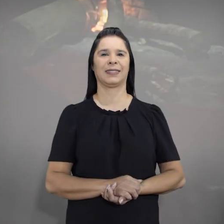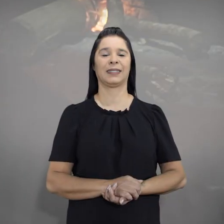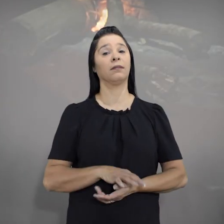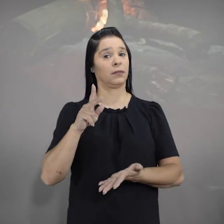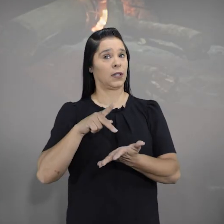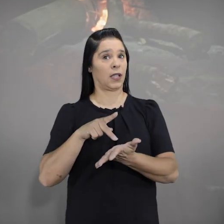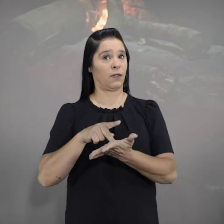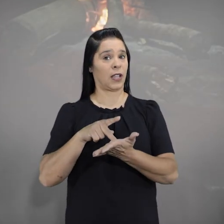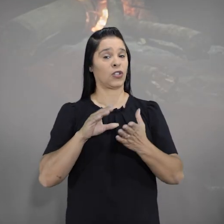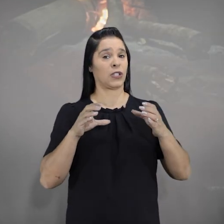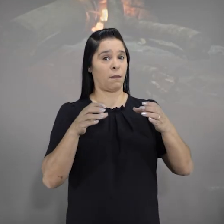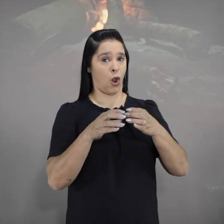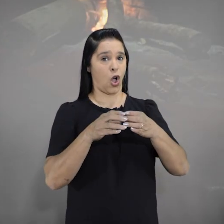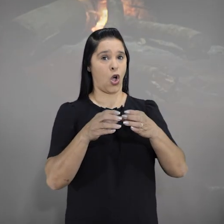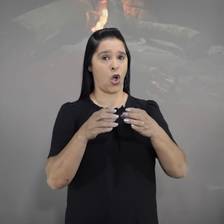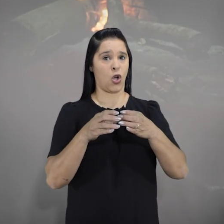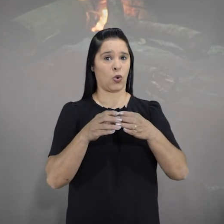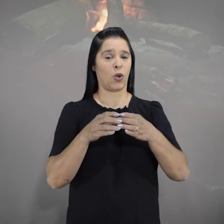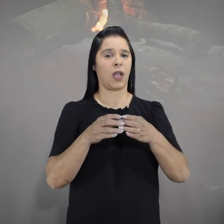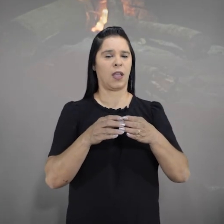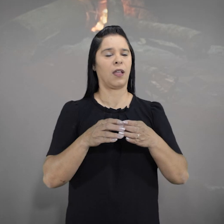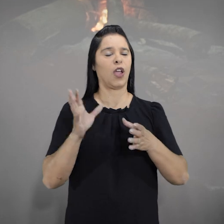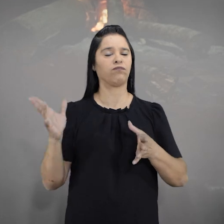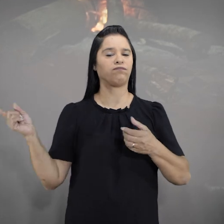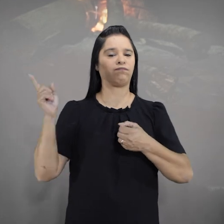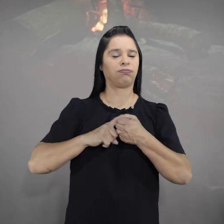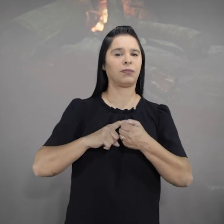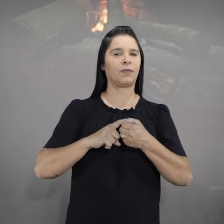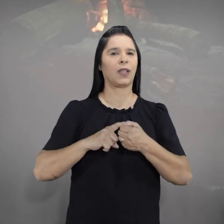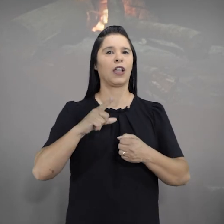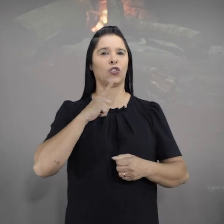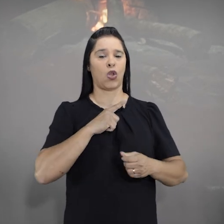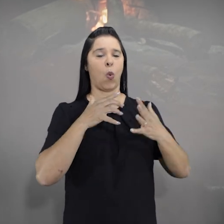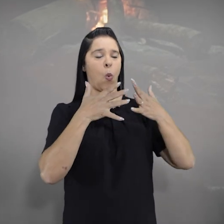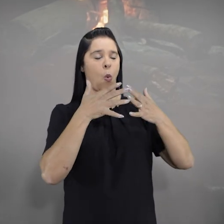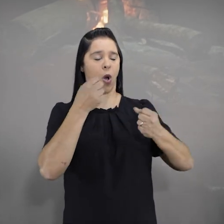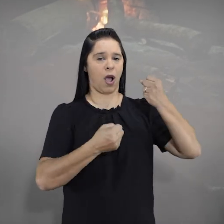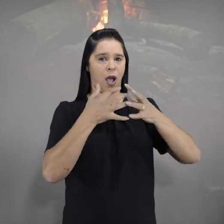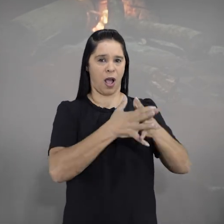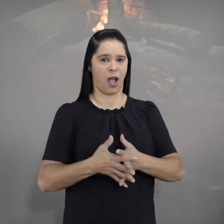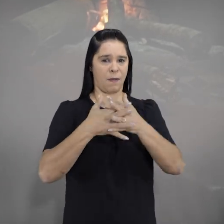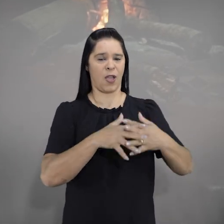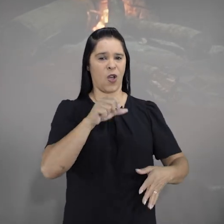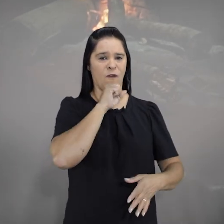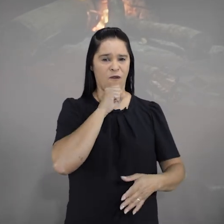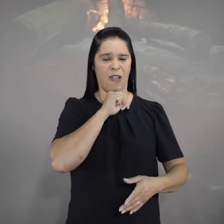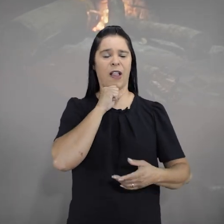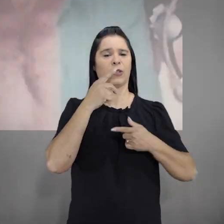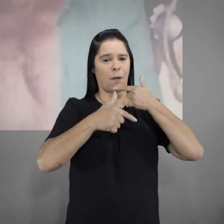Na verdade, esse bloco eu busquei um resgate. Eu tinha um caminhão velho, fazia uns carretinhos,